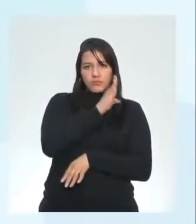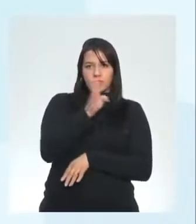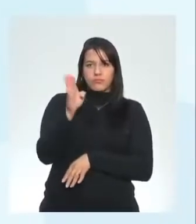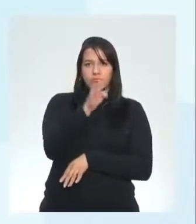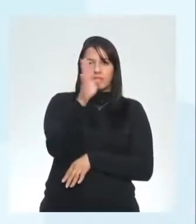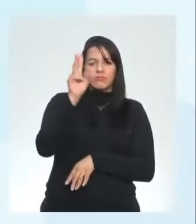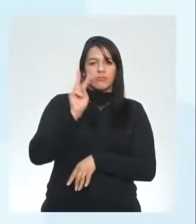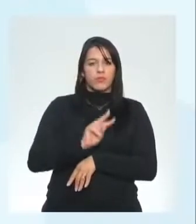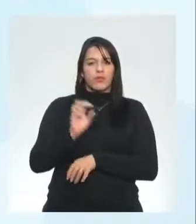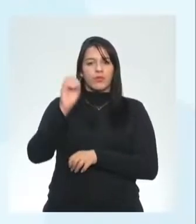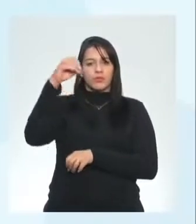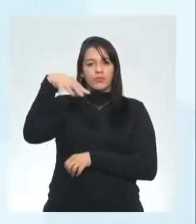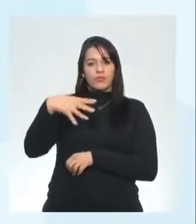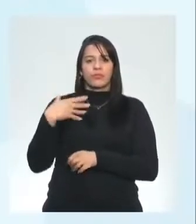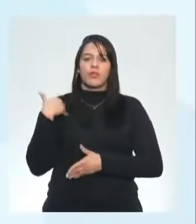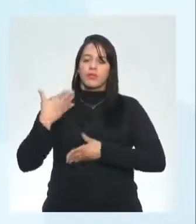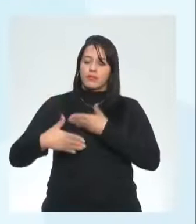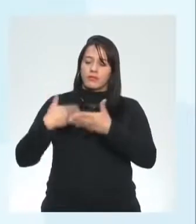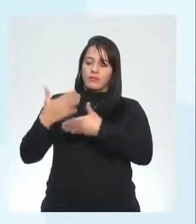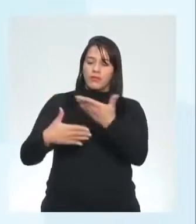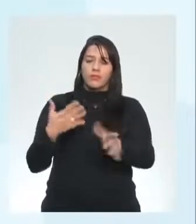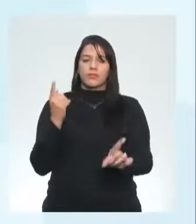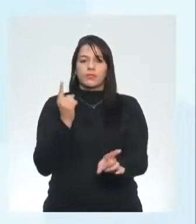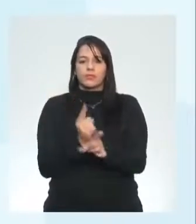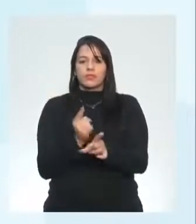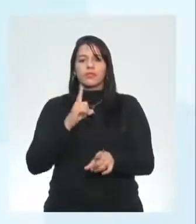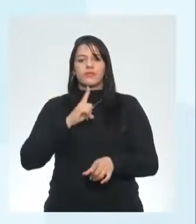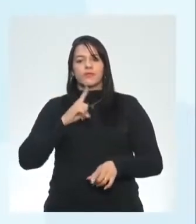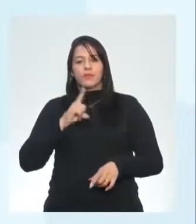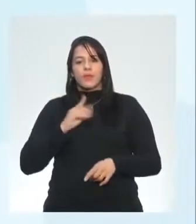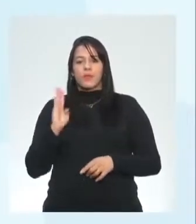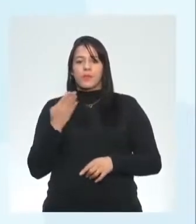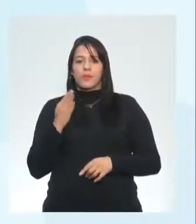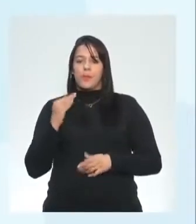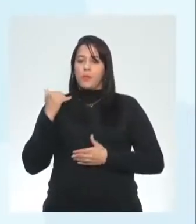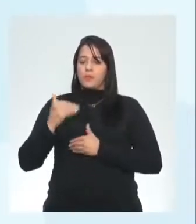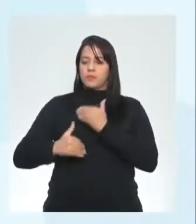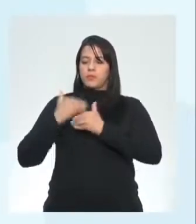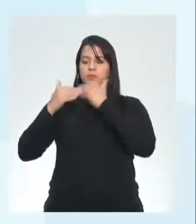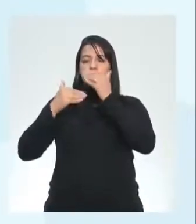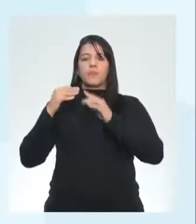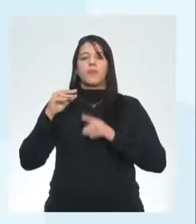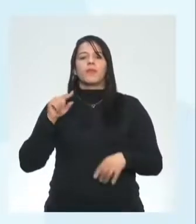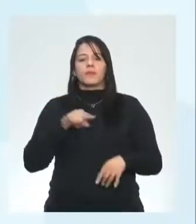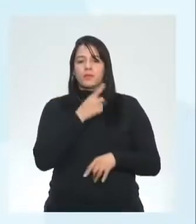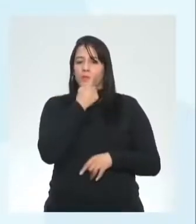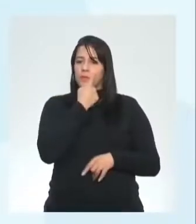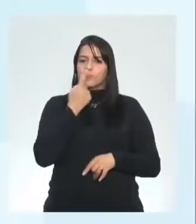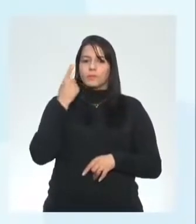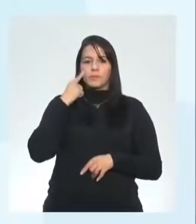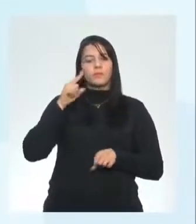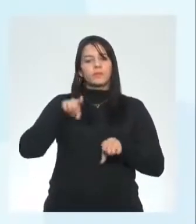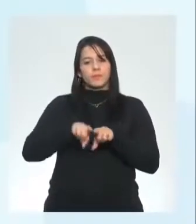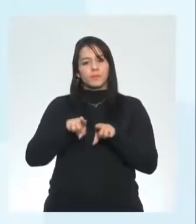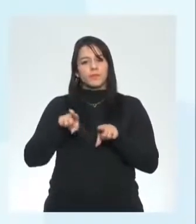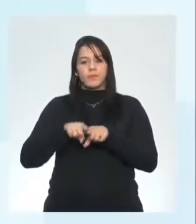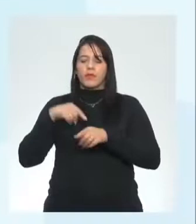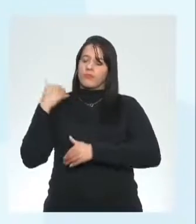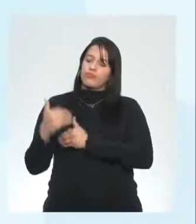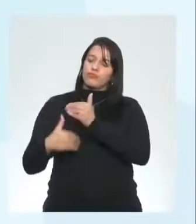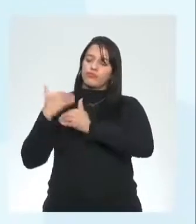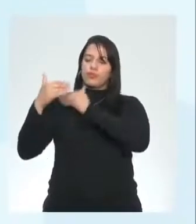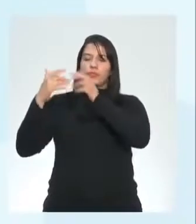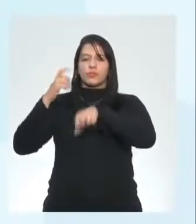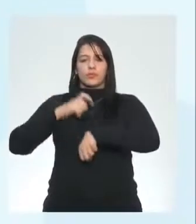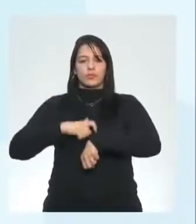E, conforme foi passando o tempo, você teve aí uma evolução biológica. E esses olhos também evoluíram com o passar do tempo. Então, os